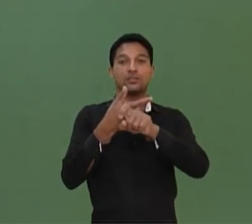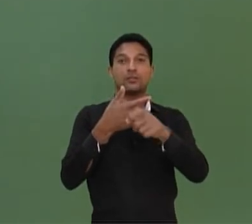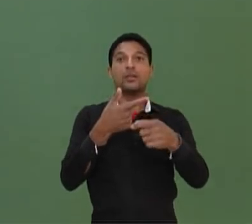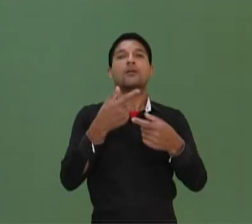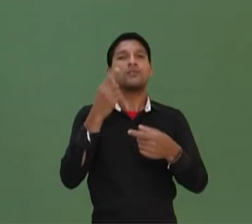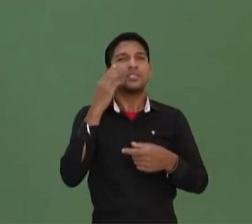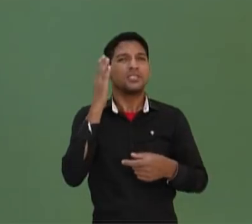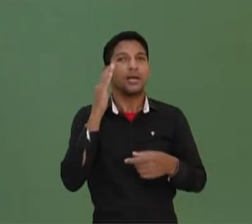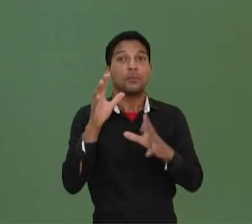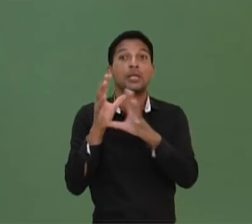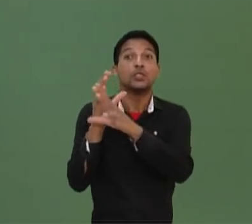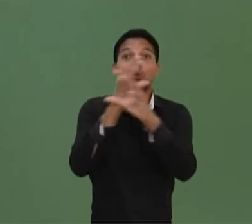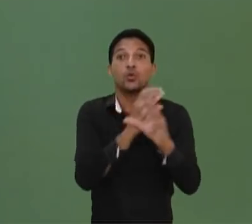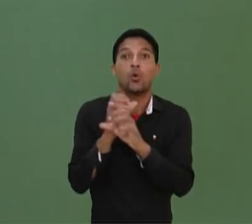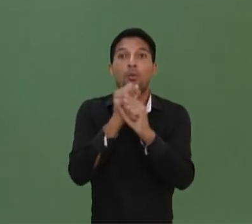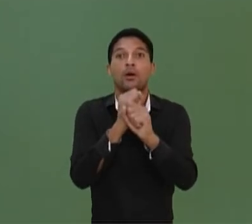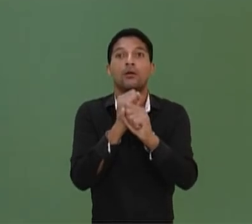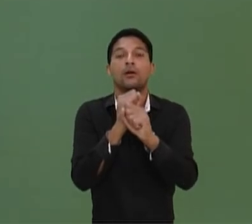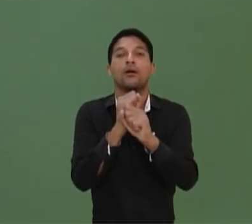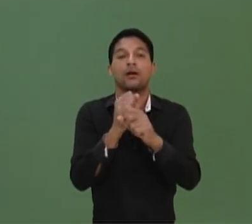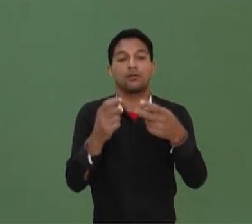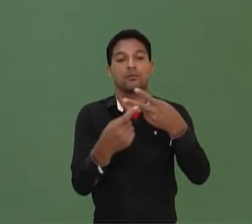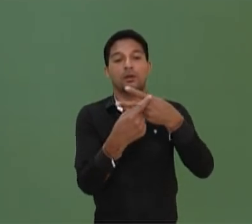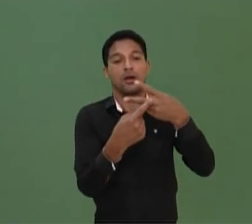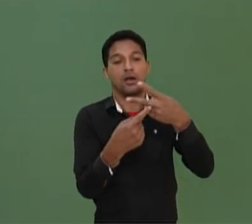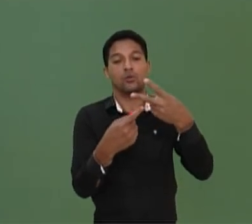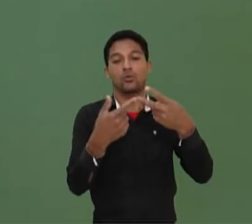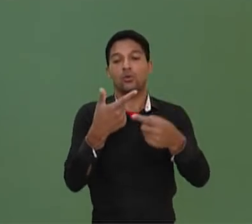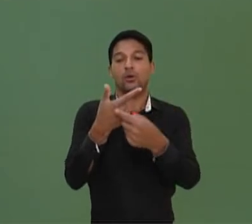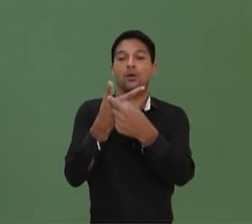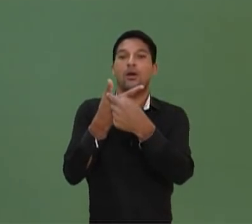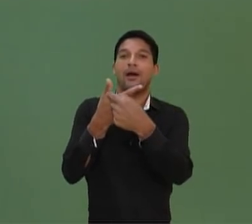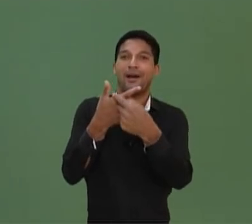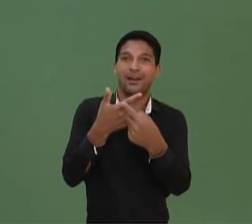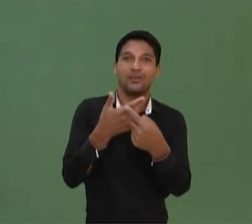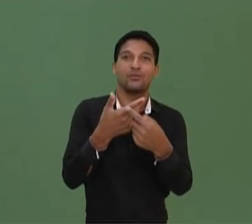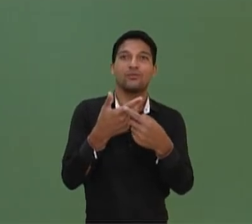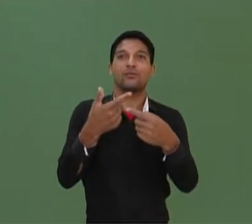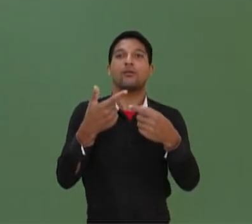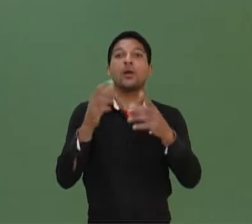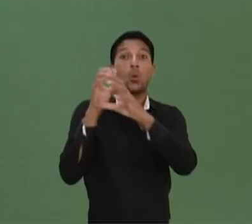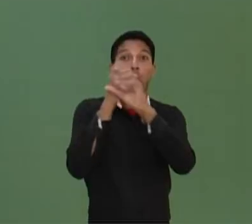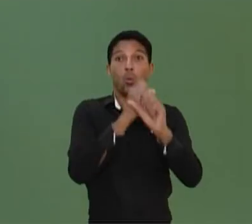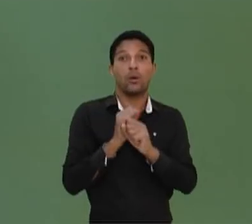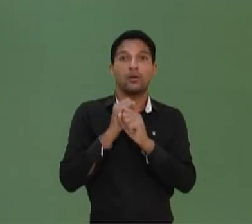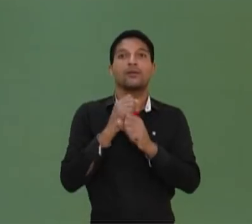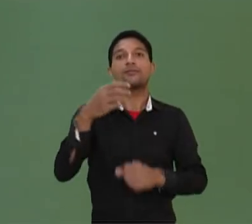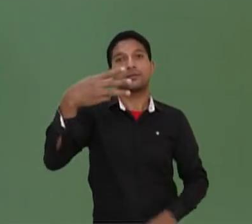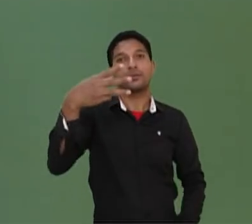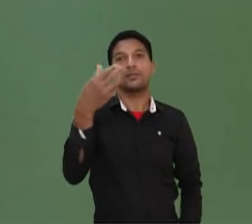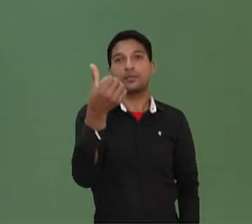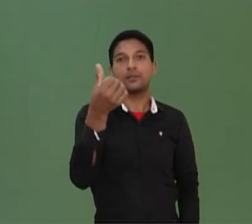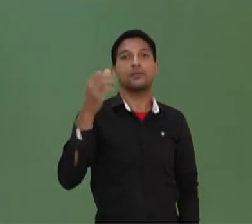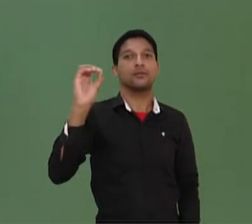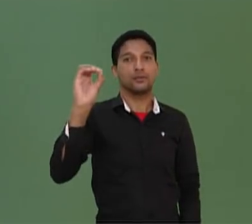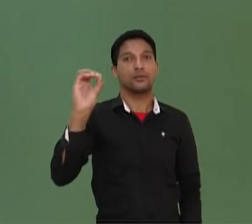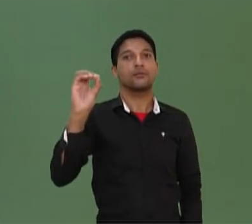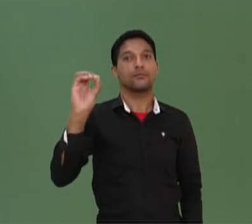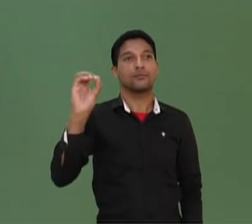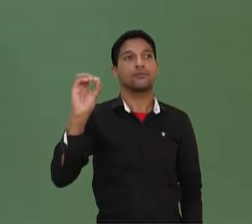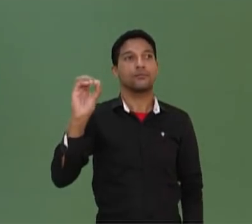é 360 graus. Então, vou usar essa informação e ver o que eu consigo extrair dela. Então, olha só.